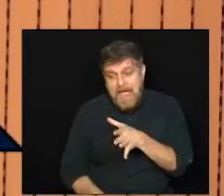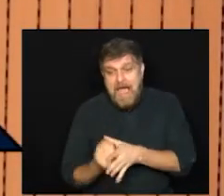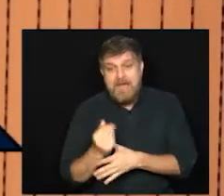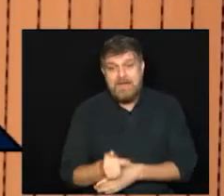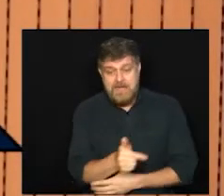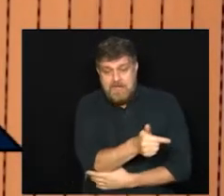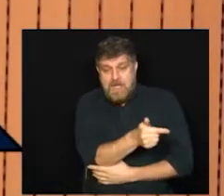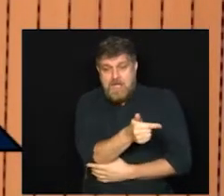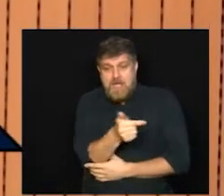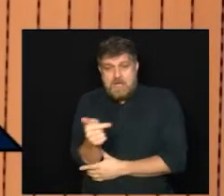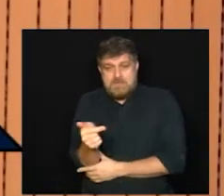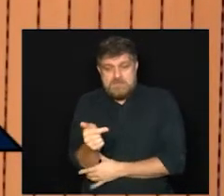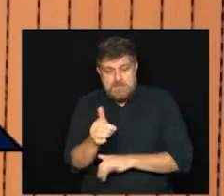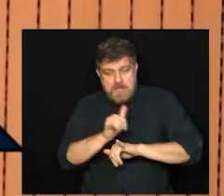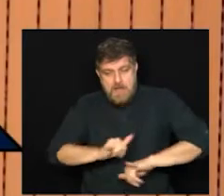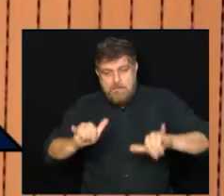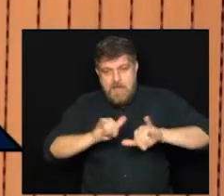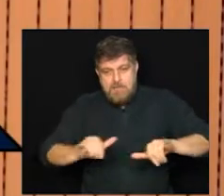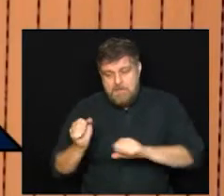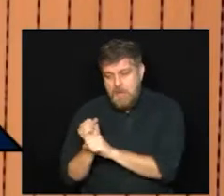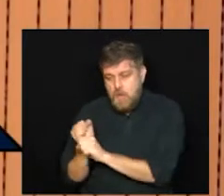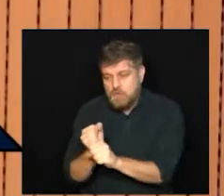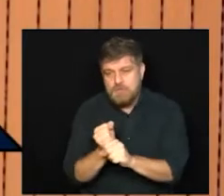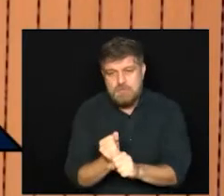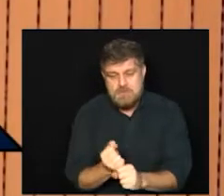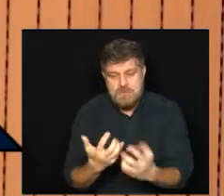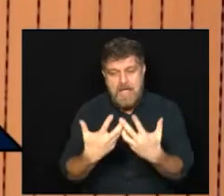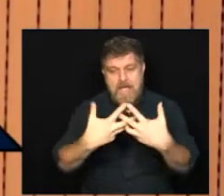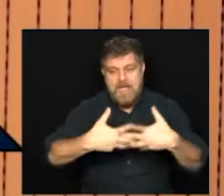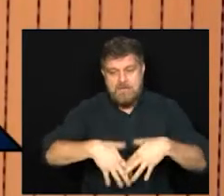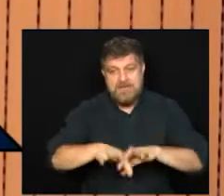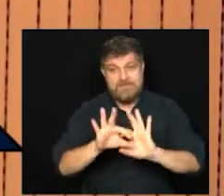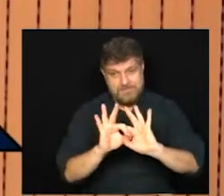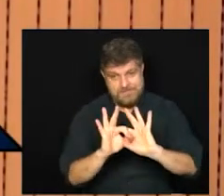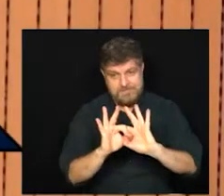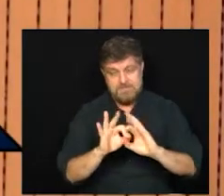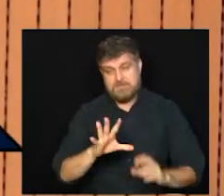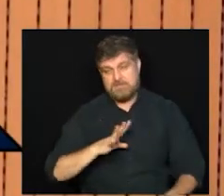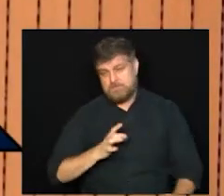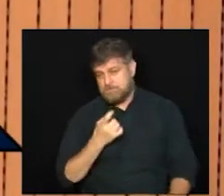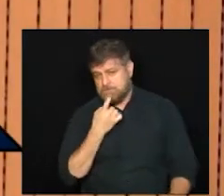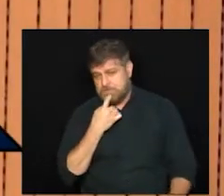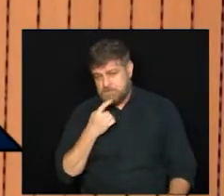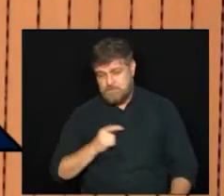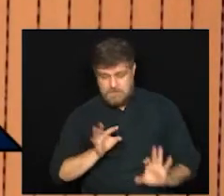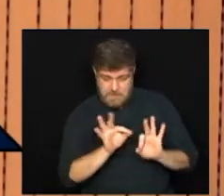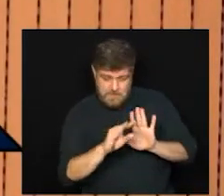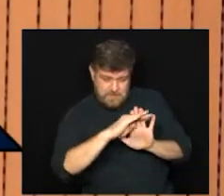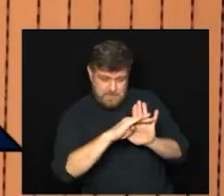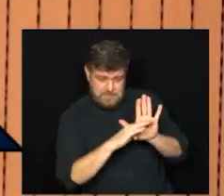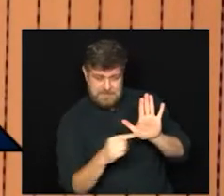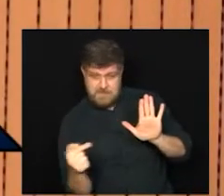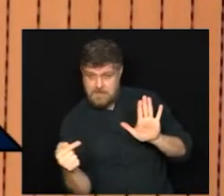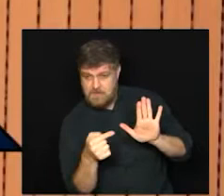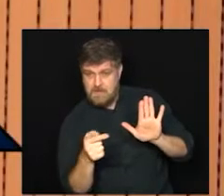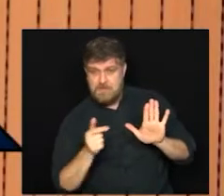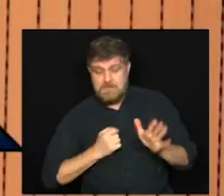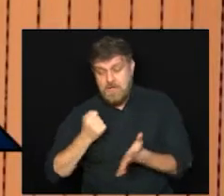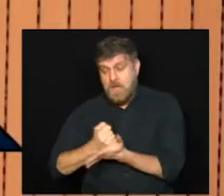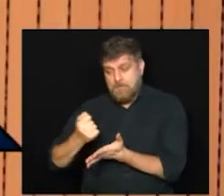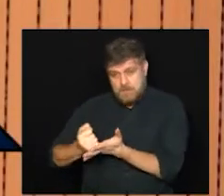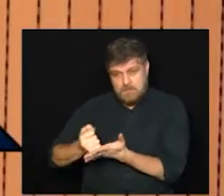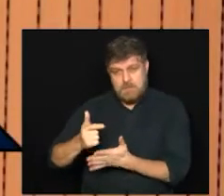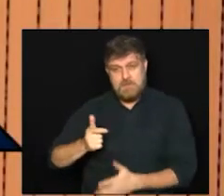semana do lançamento anual da campanha da fraternidade no município de Campinas. É um projeto que, para ser